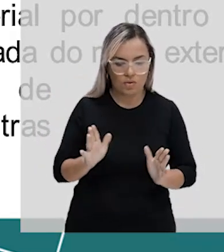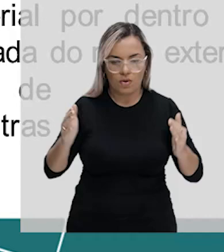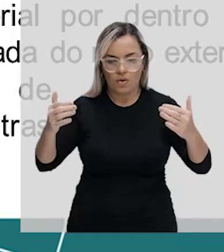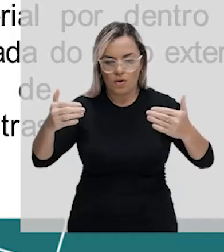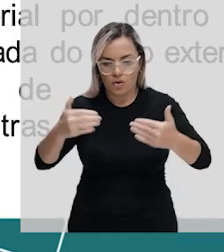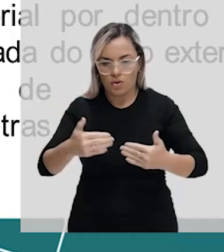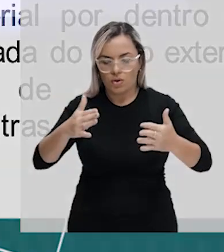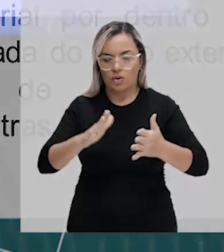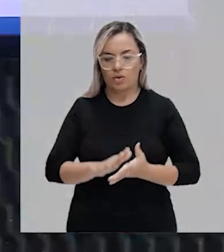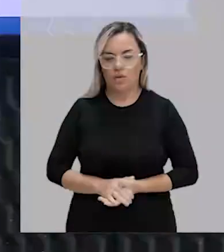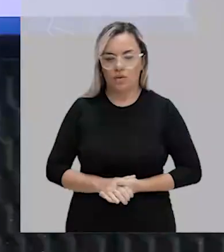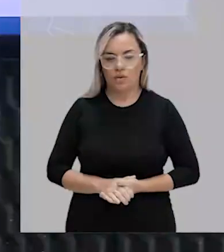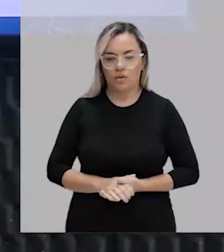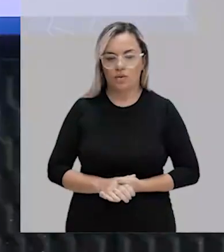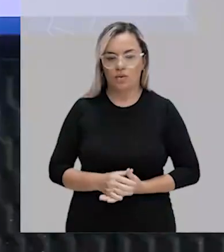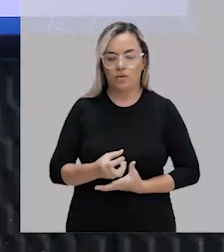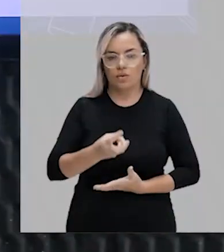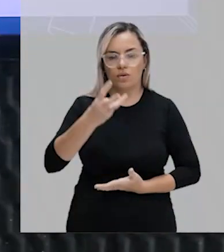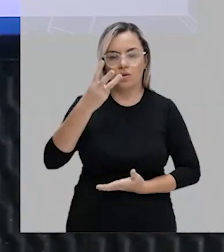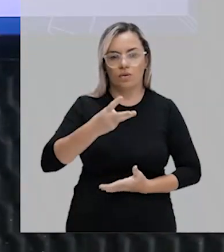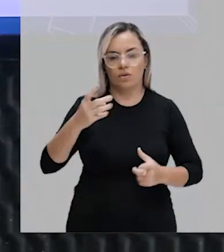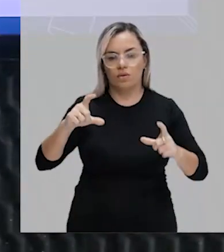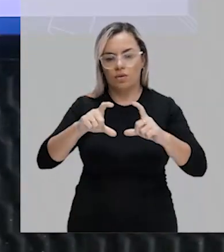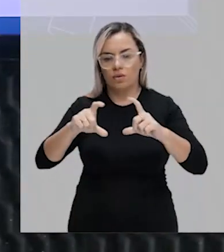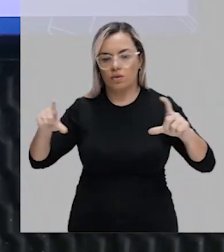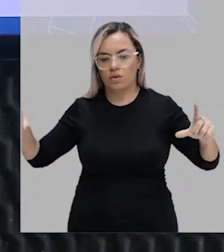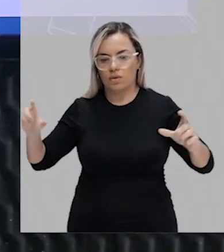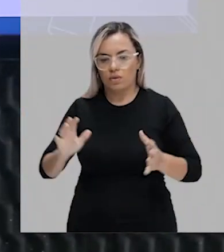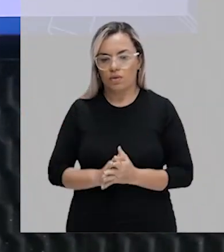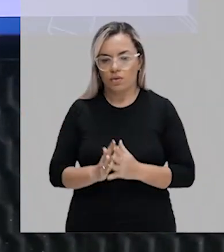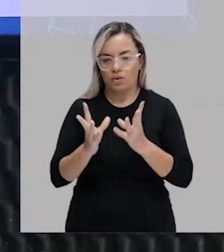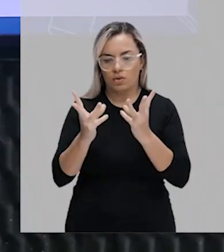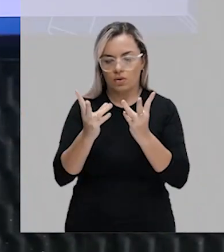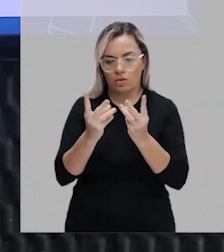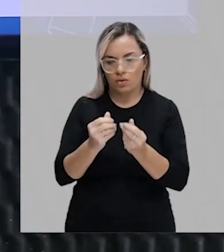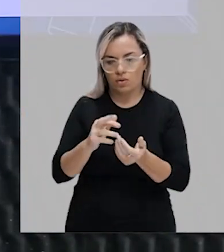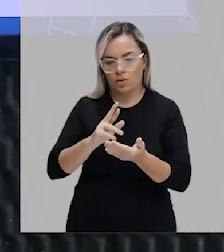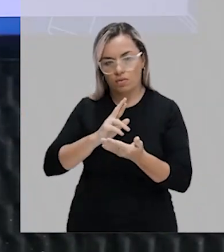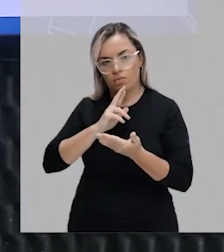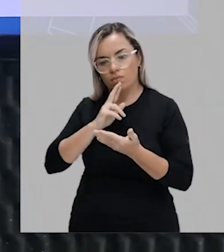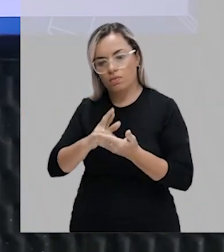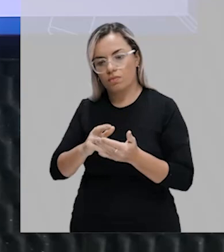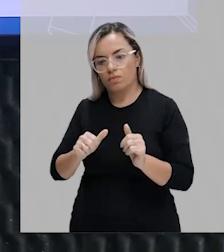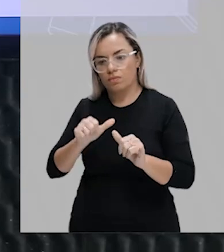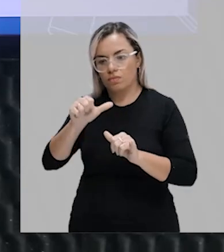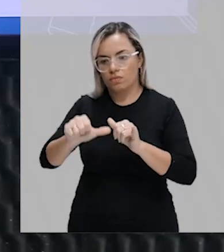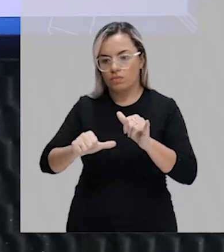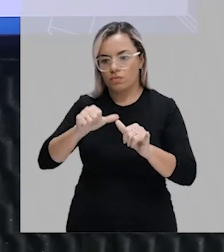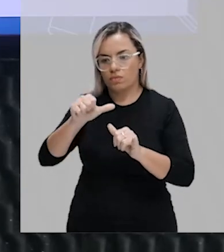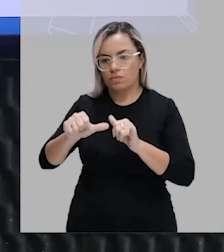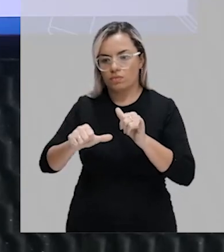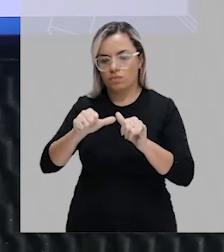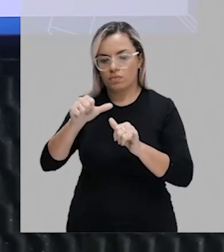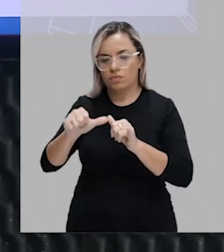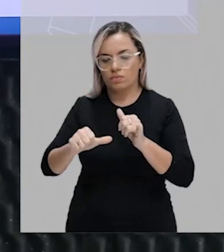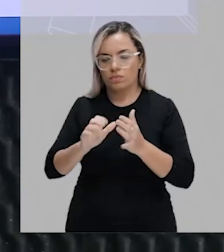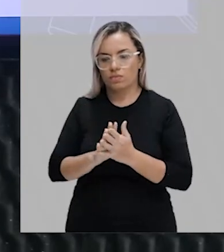bom? A terceira afirmativa, vamos lá. As substâncias resultantes das reações